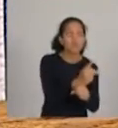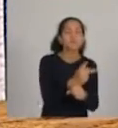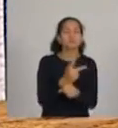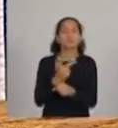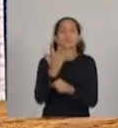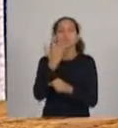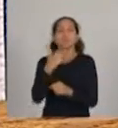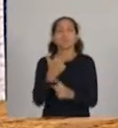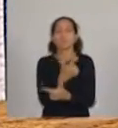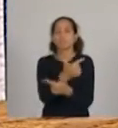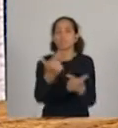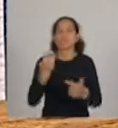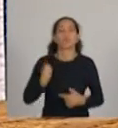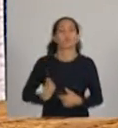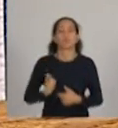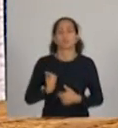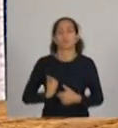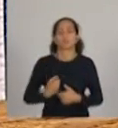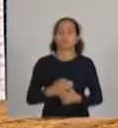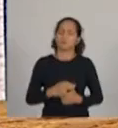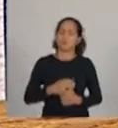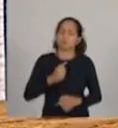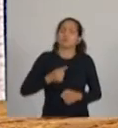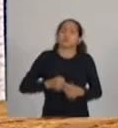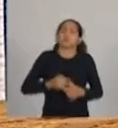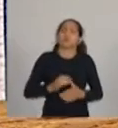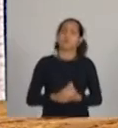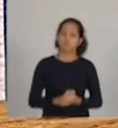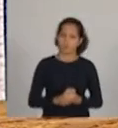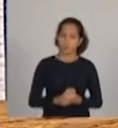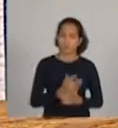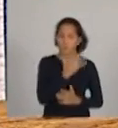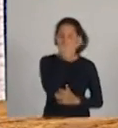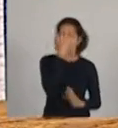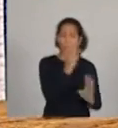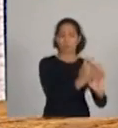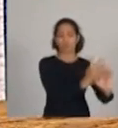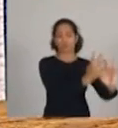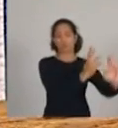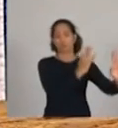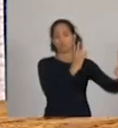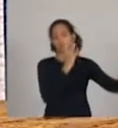existem. Por quê? Dessas pessoas que estão na fila,